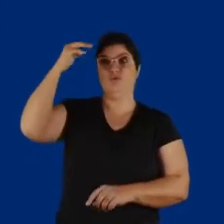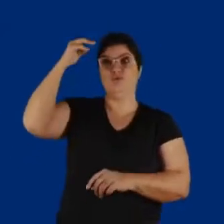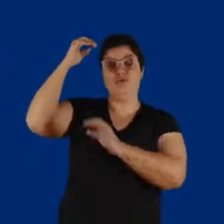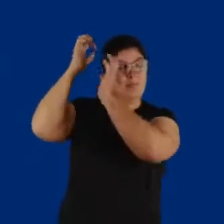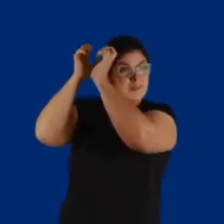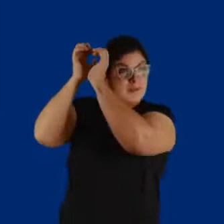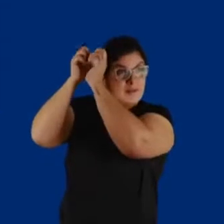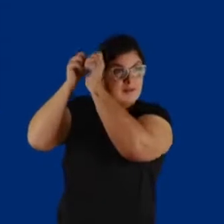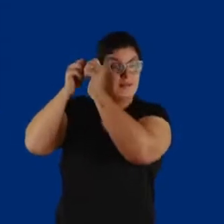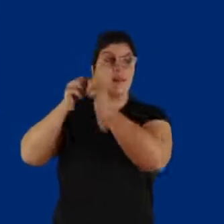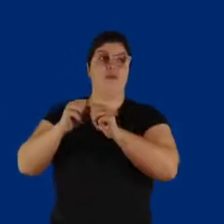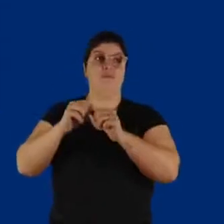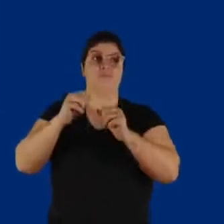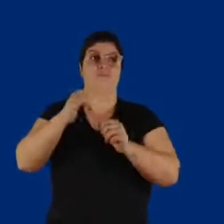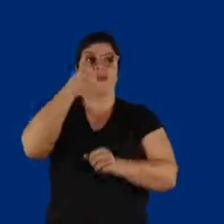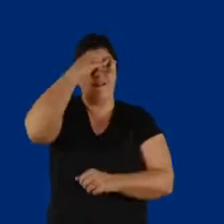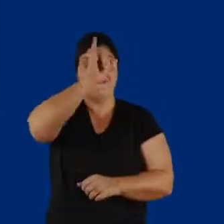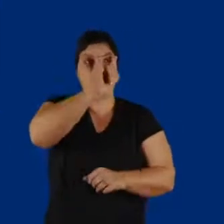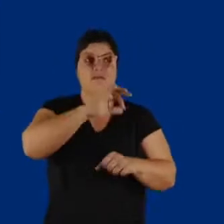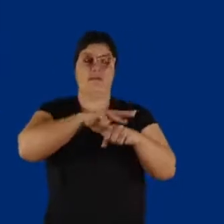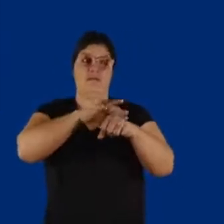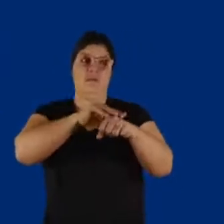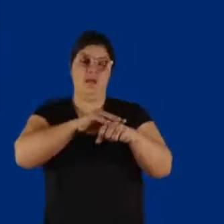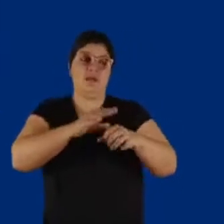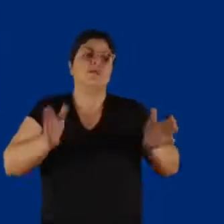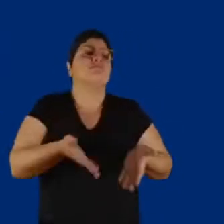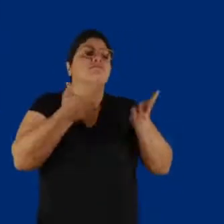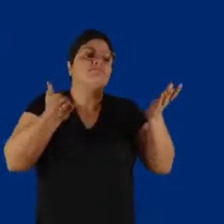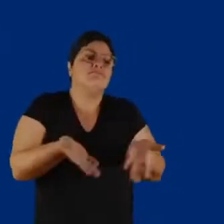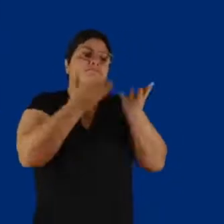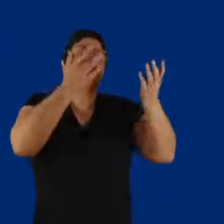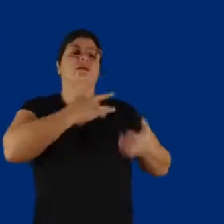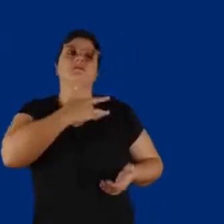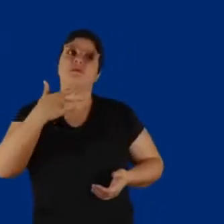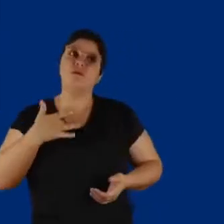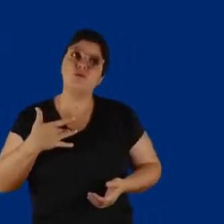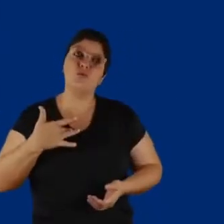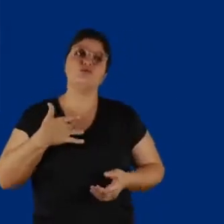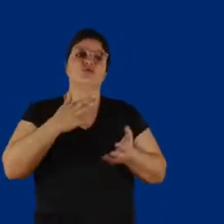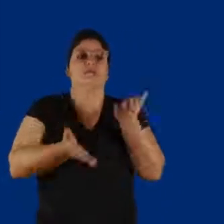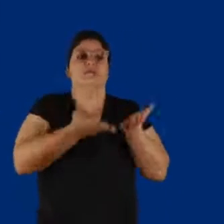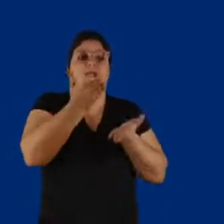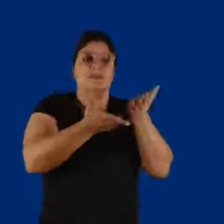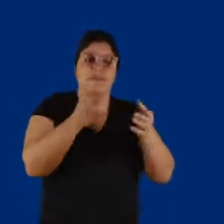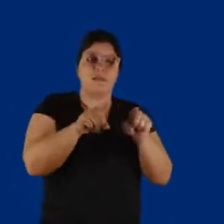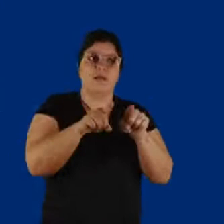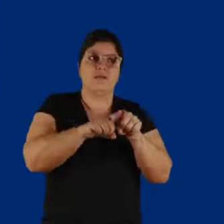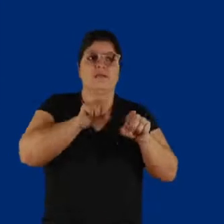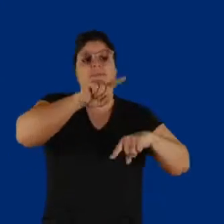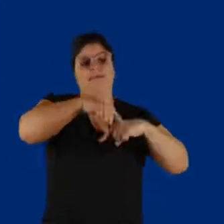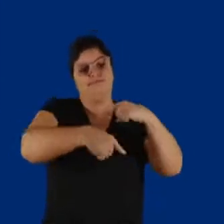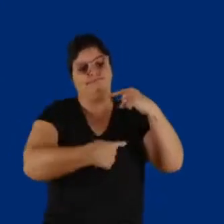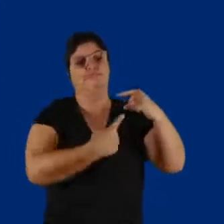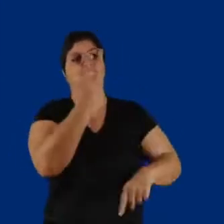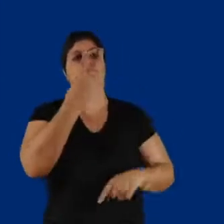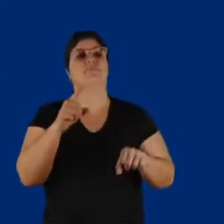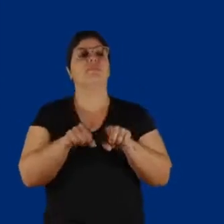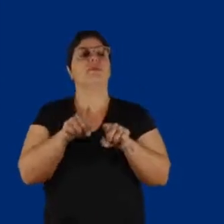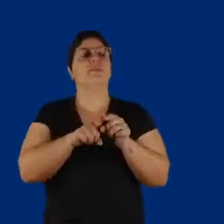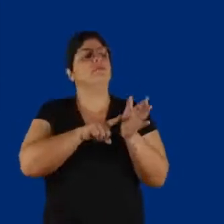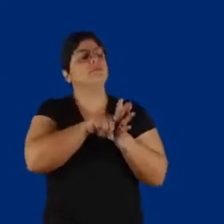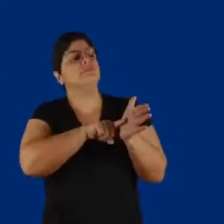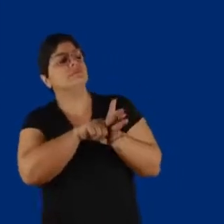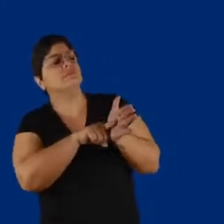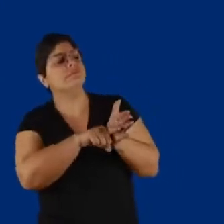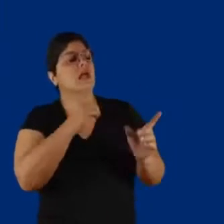na promoção da saúde, né, no tratamento, na reabilitação e no diagnóstico de pessoas.